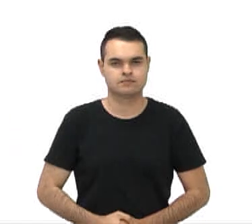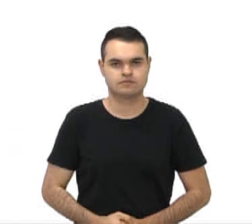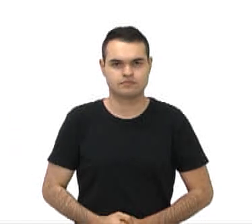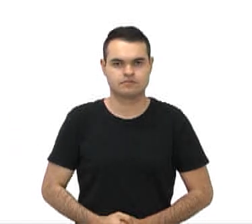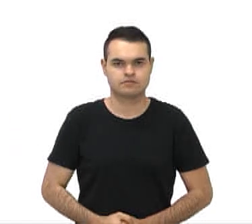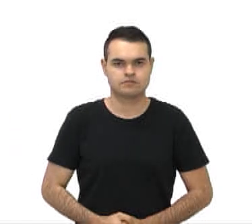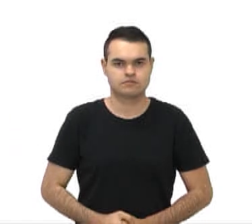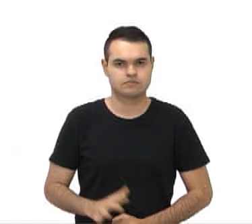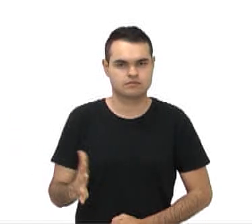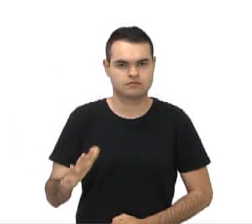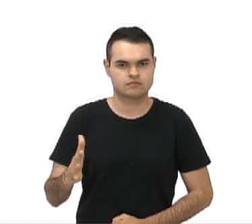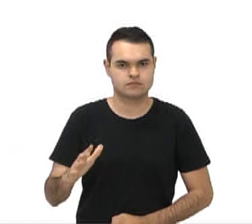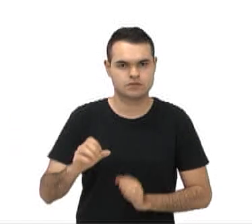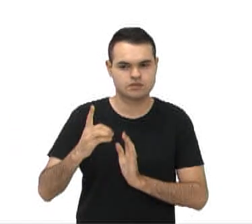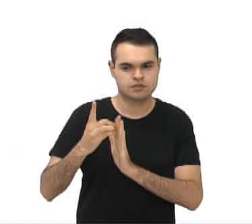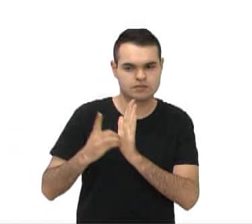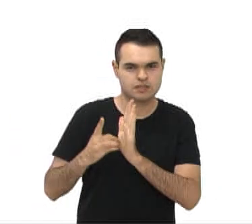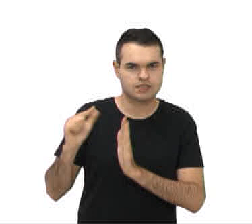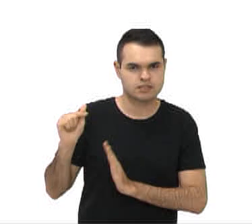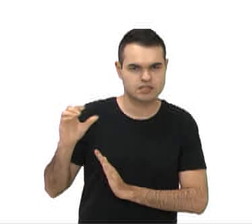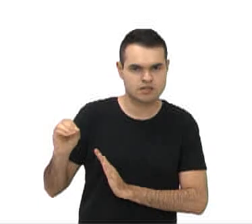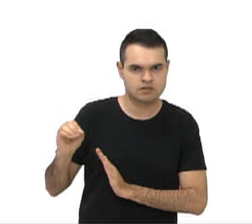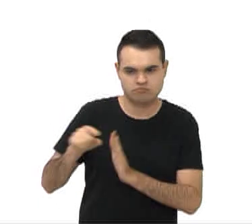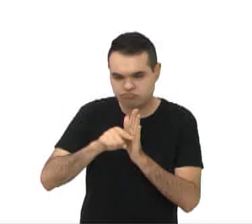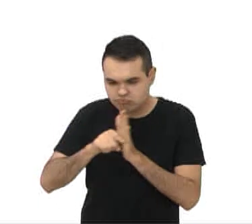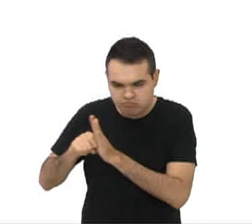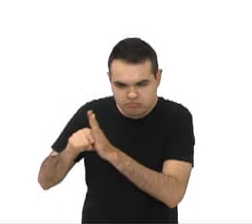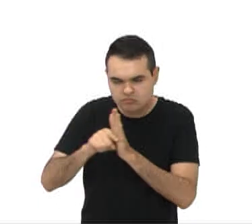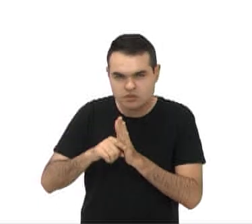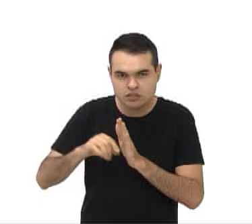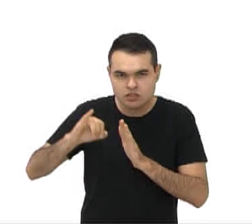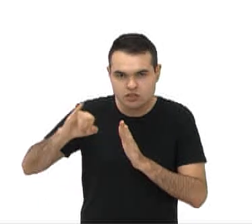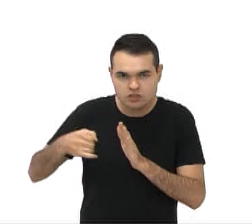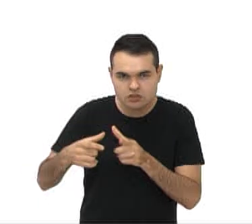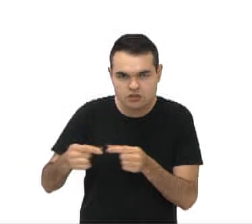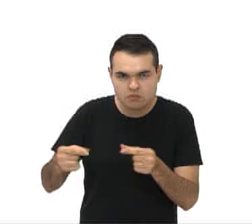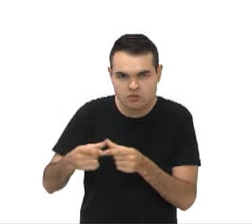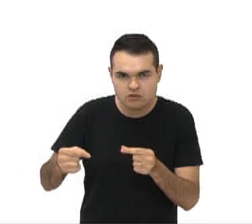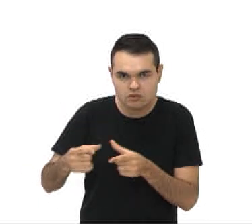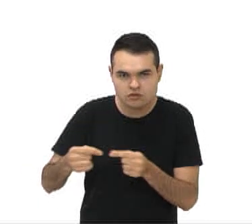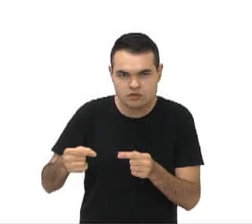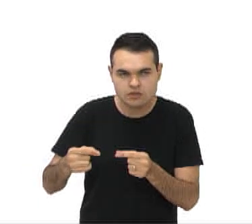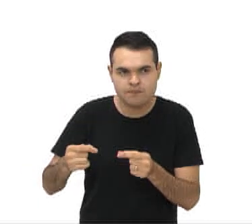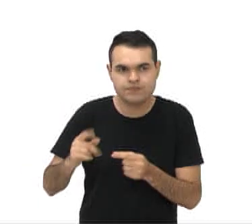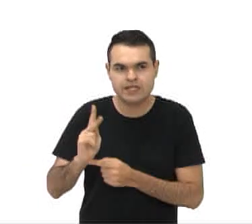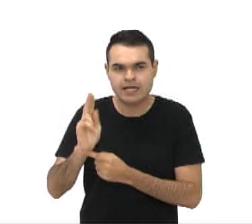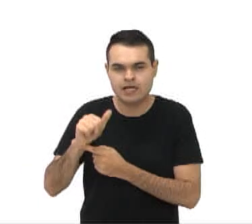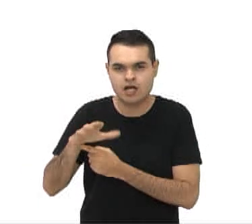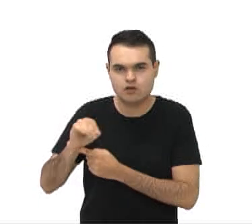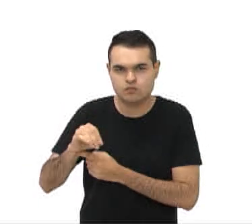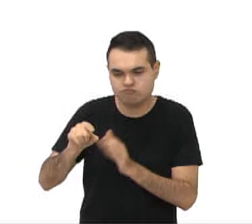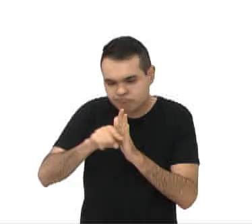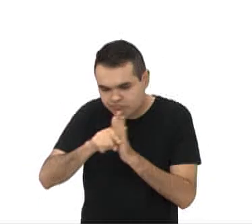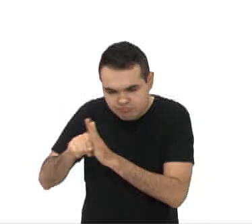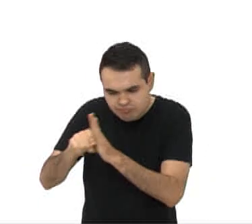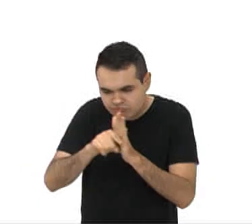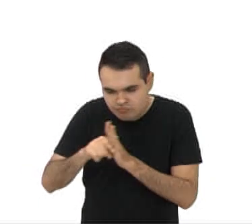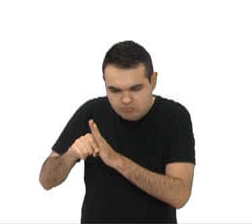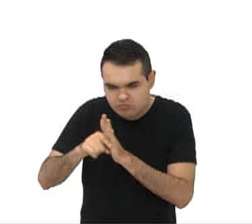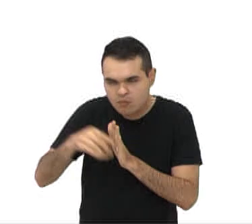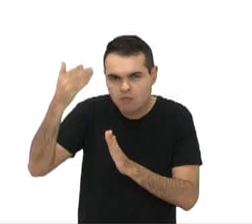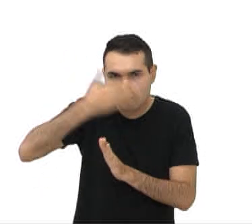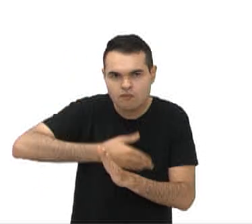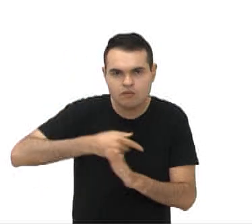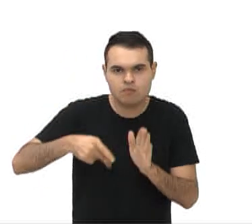Em meados da década de 70, o primatologista japonês Takayoshi Kano foi um dos primeiros cientistas a documentar o